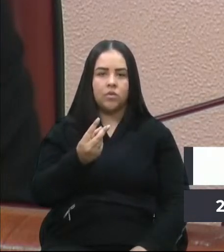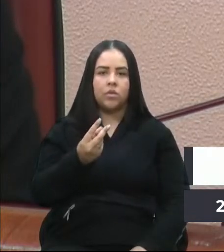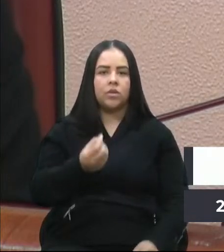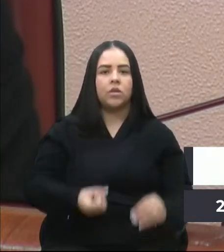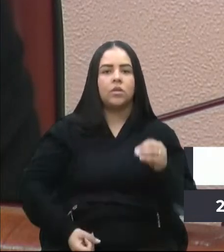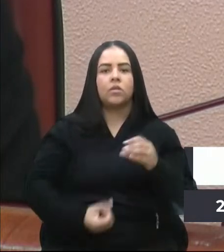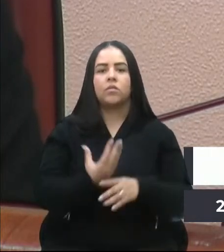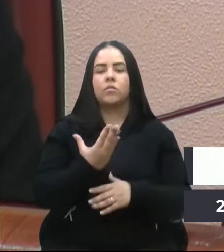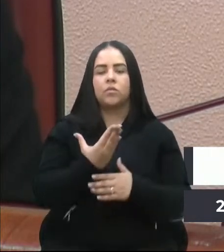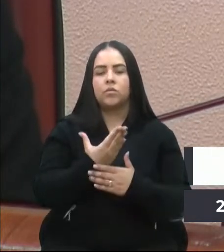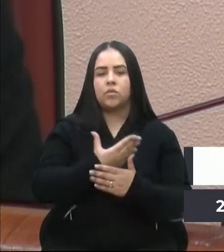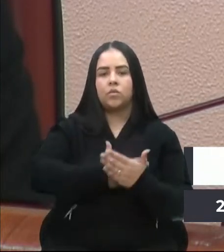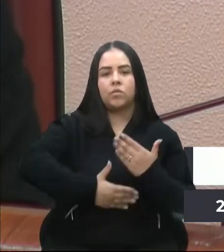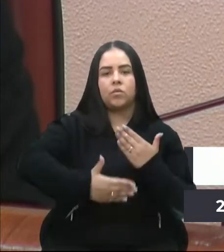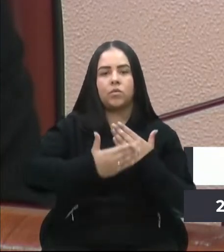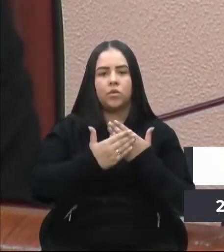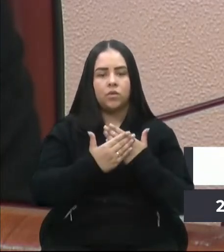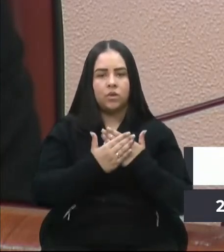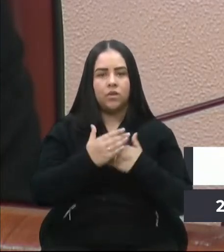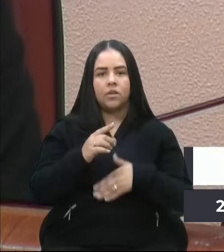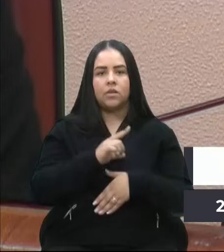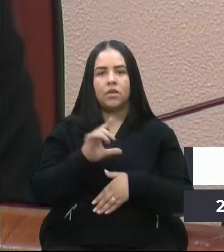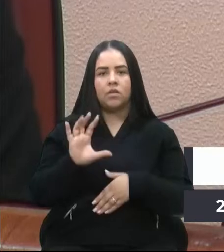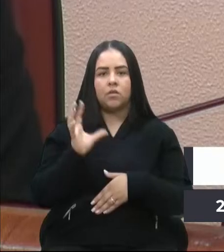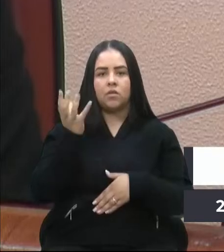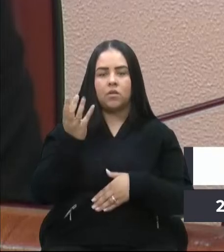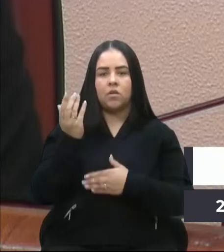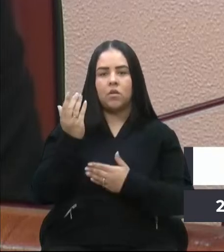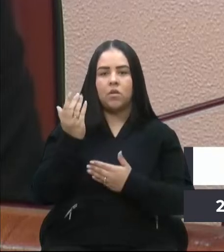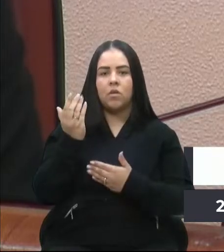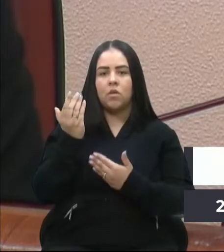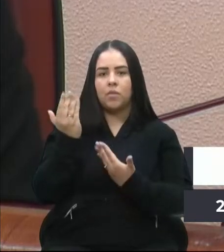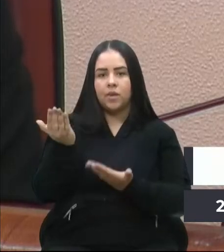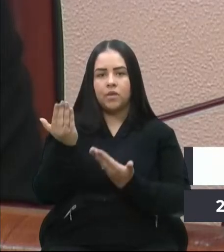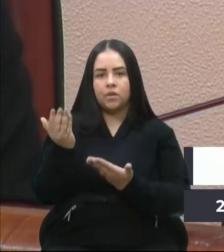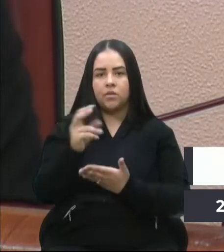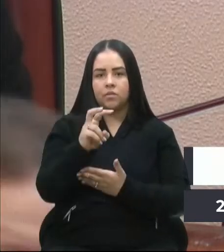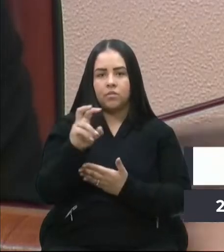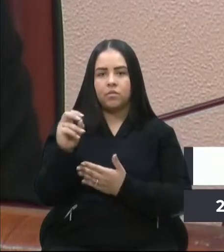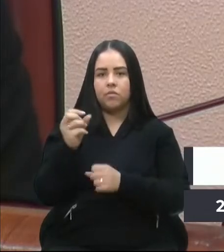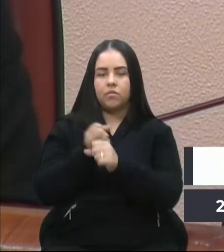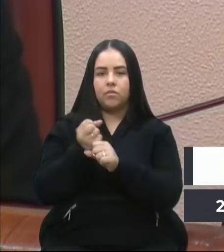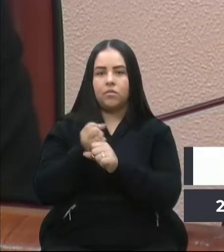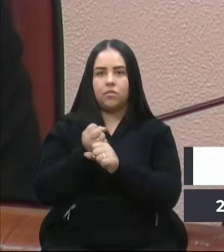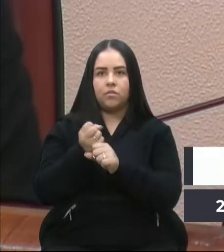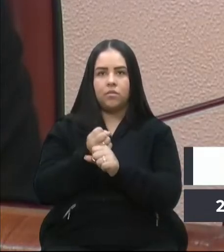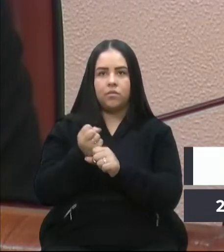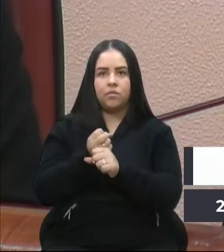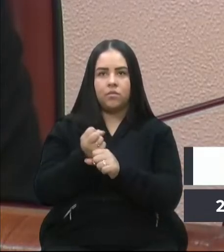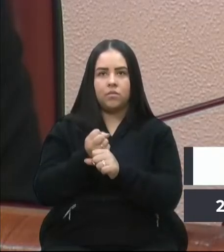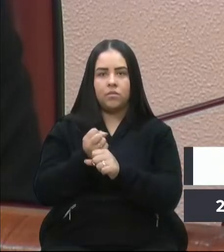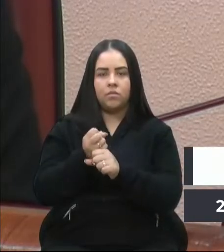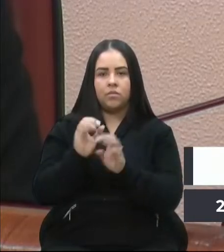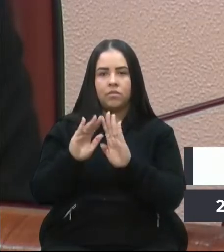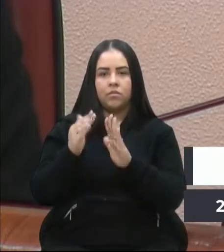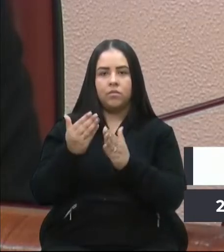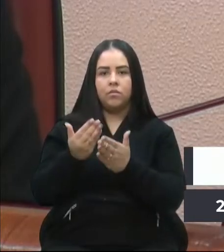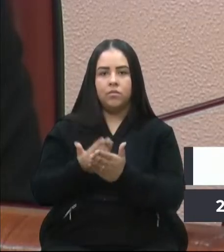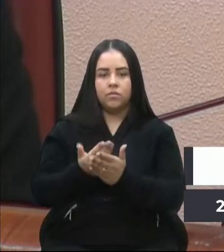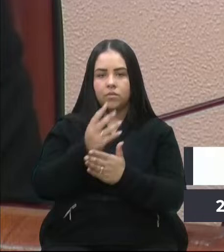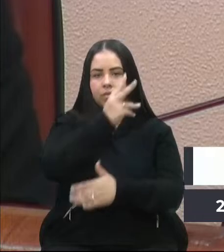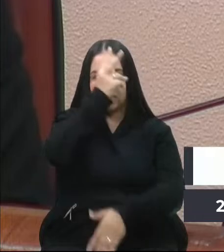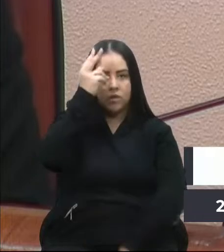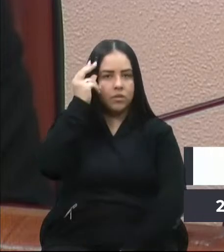autoria coletiva, que requer a realização de homenagem aos 50 anos da Escola Municipal de